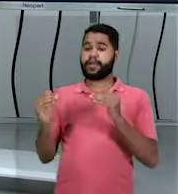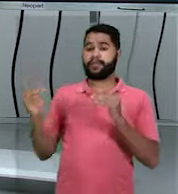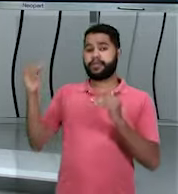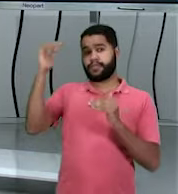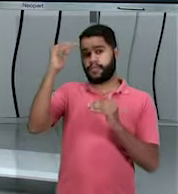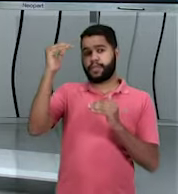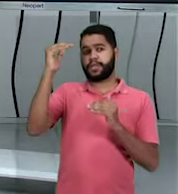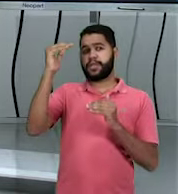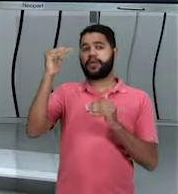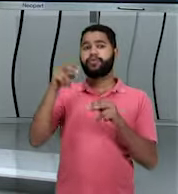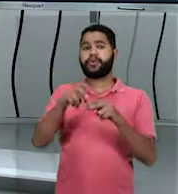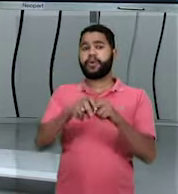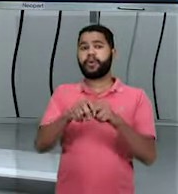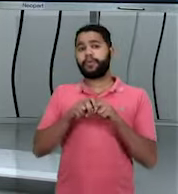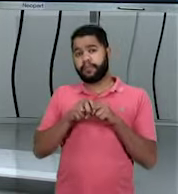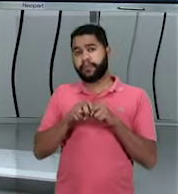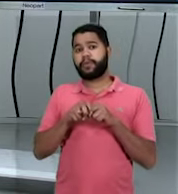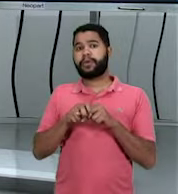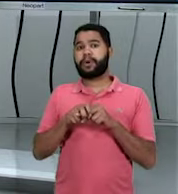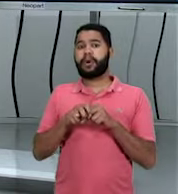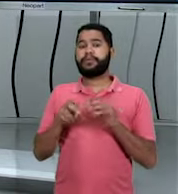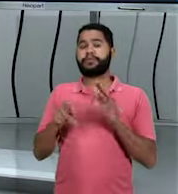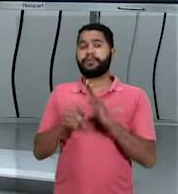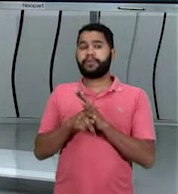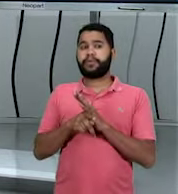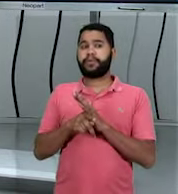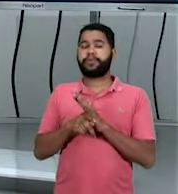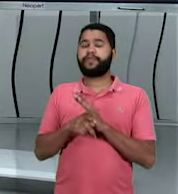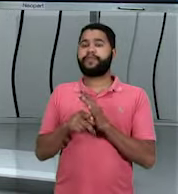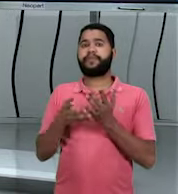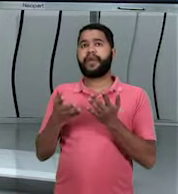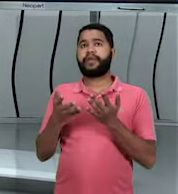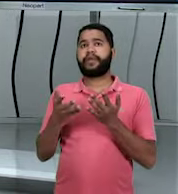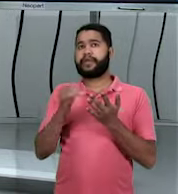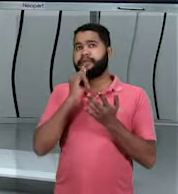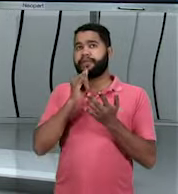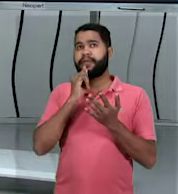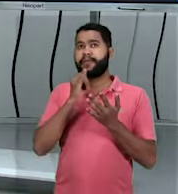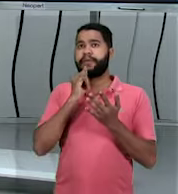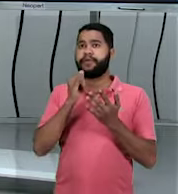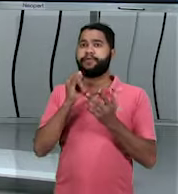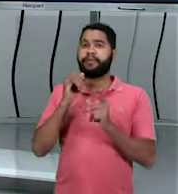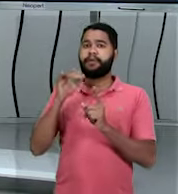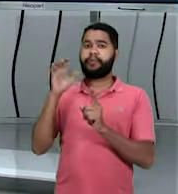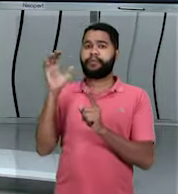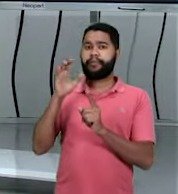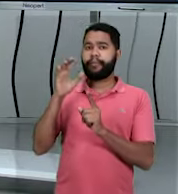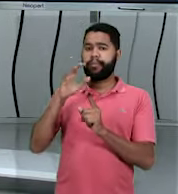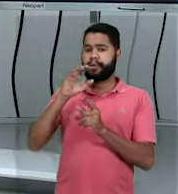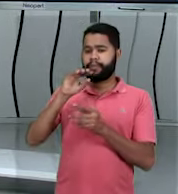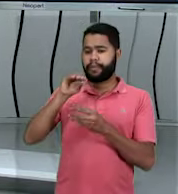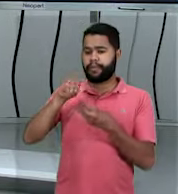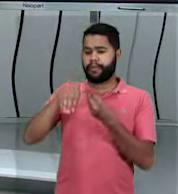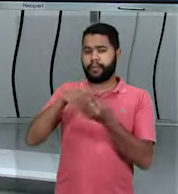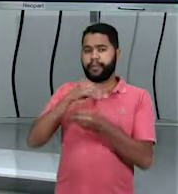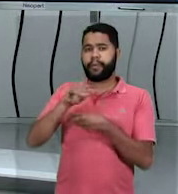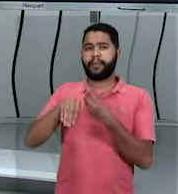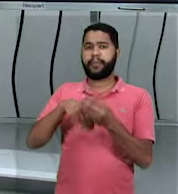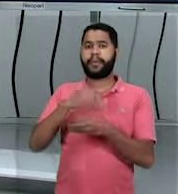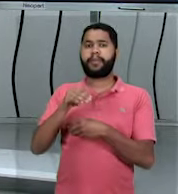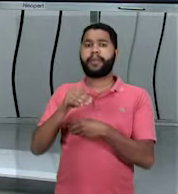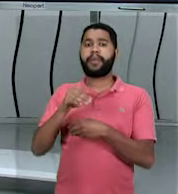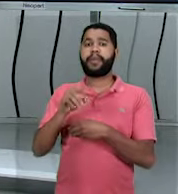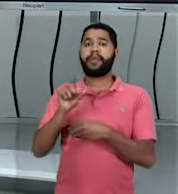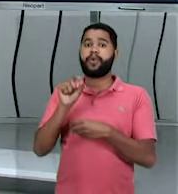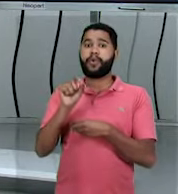de testosterona, que vai interagir, que nós temos outros genes ali, que vai interagir com esse gene e que vai fazer